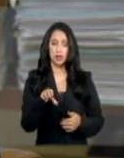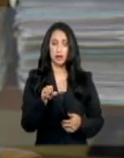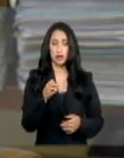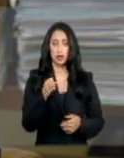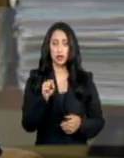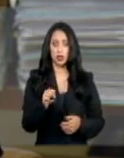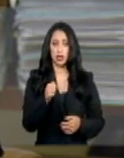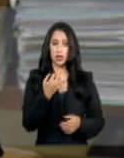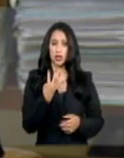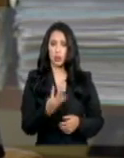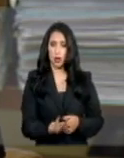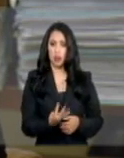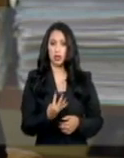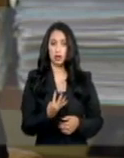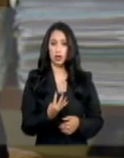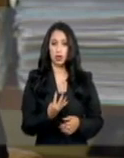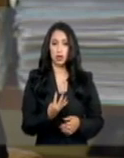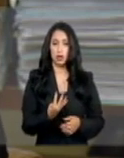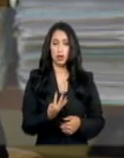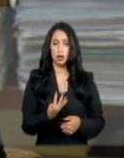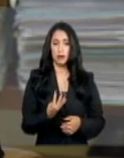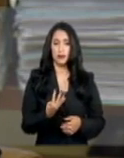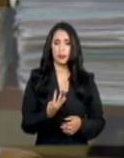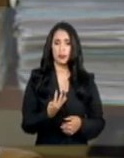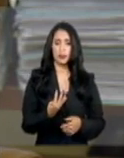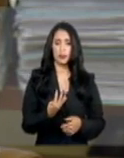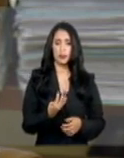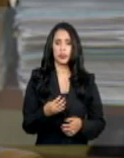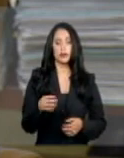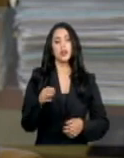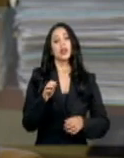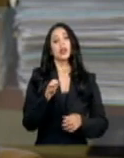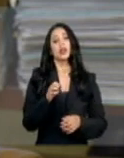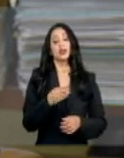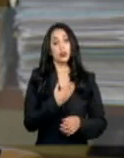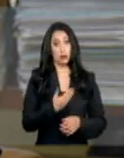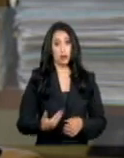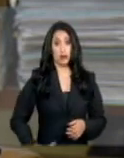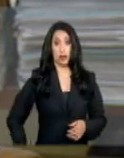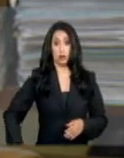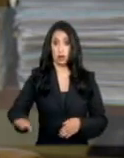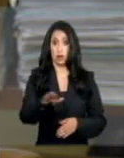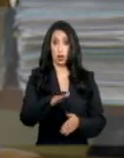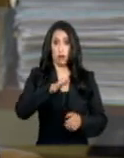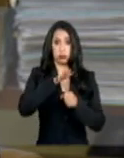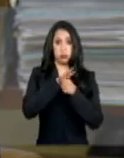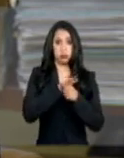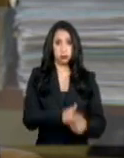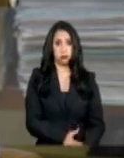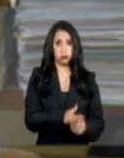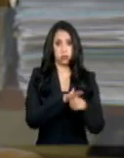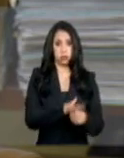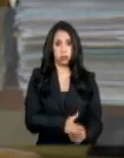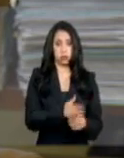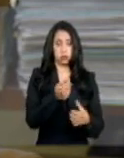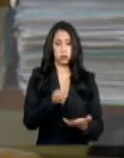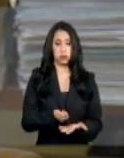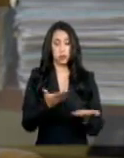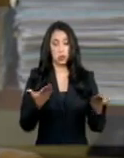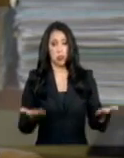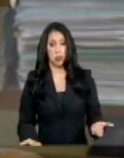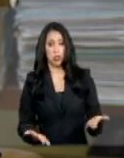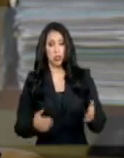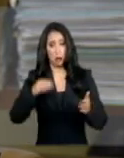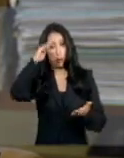respeito de um estado totalitário que a todos os oprime e que isso mete